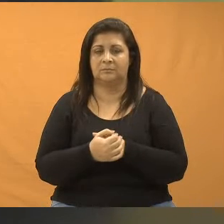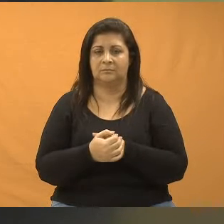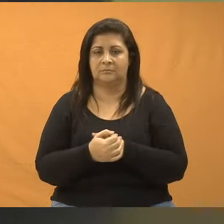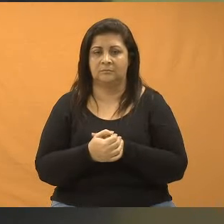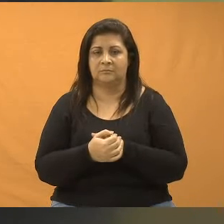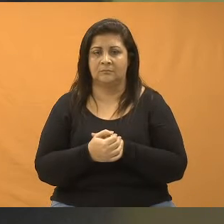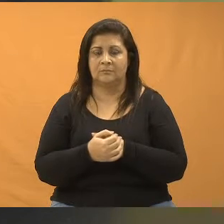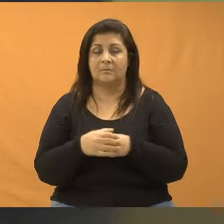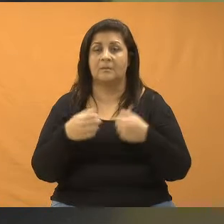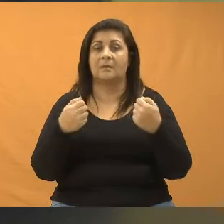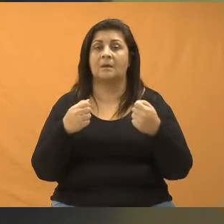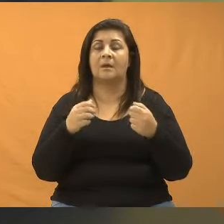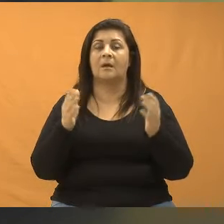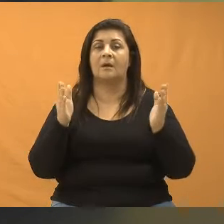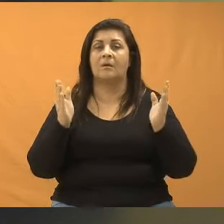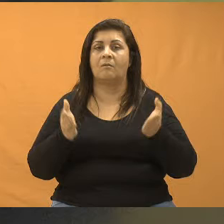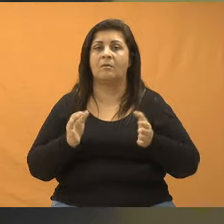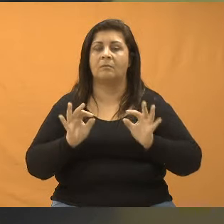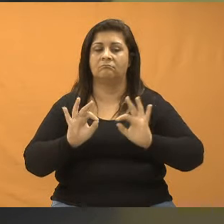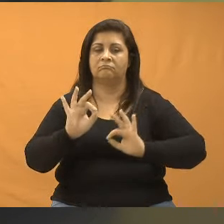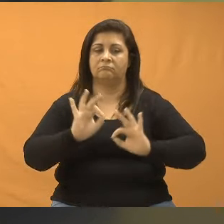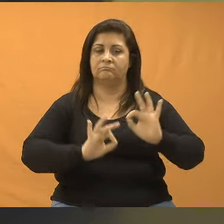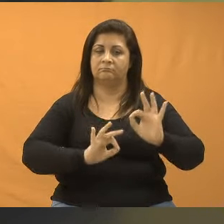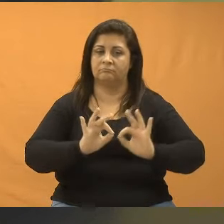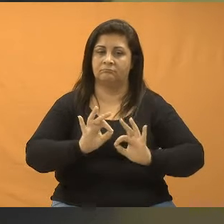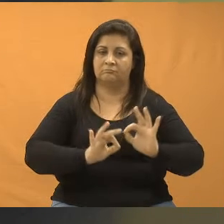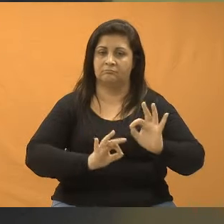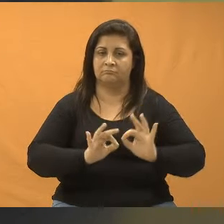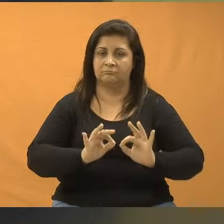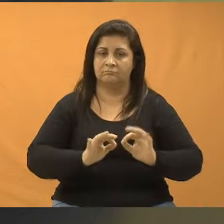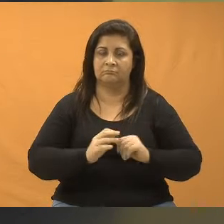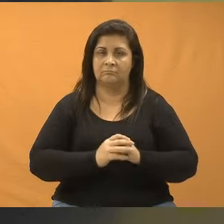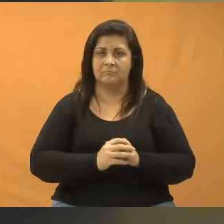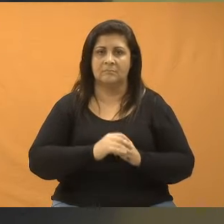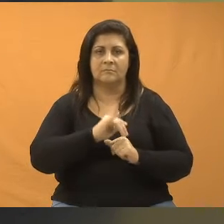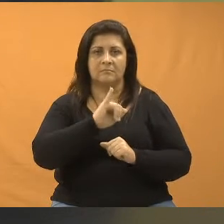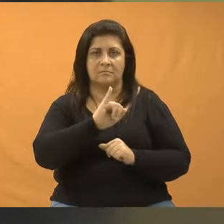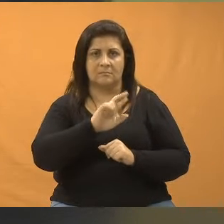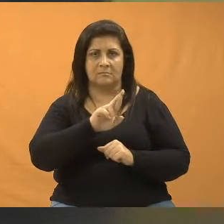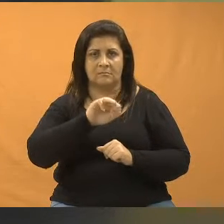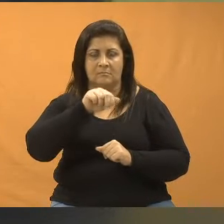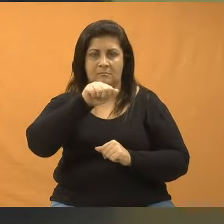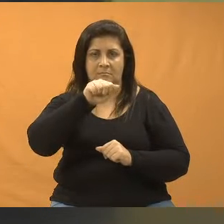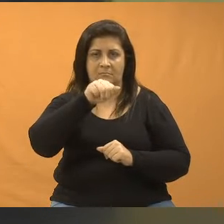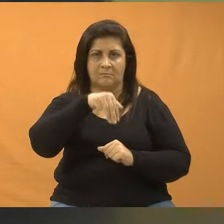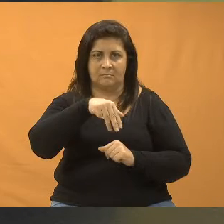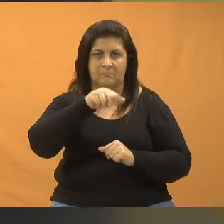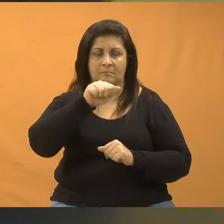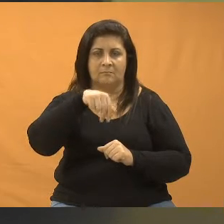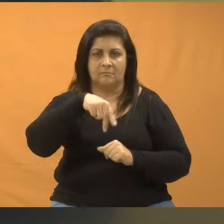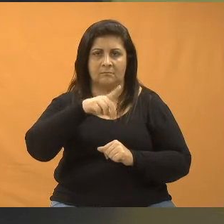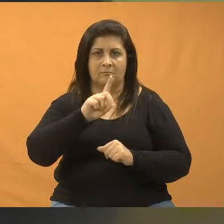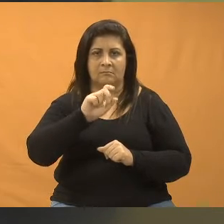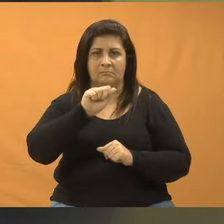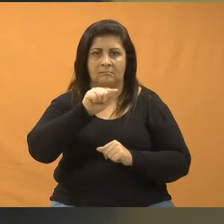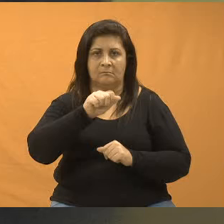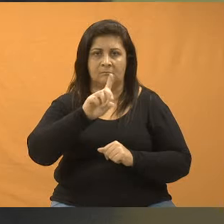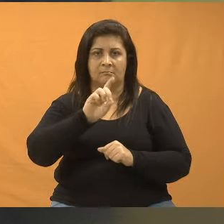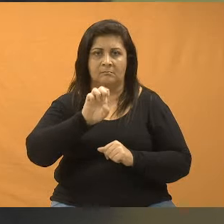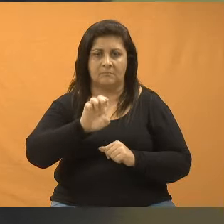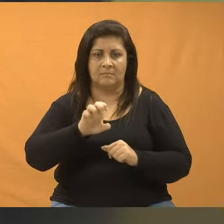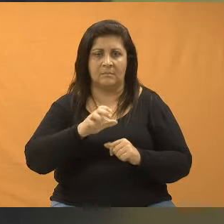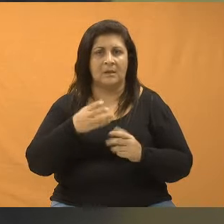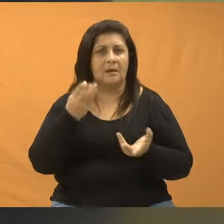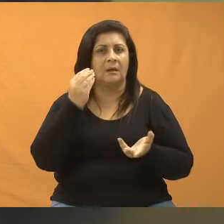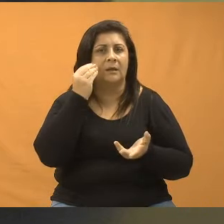tentando reestruturar, né? Na verdade, a Irmandade por si só, a gente começou as conversas, mas hoje a Irmandade está